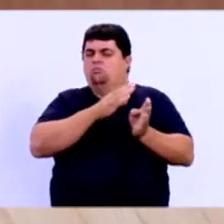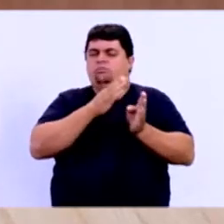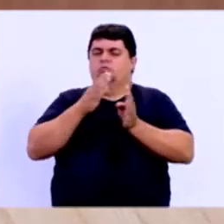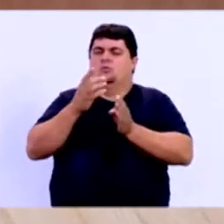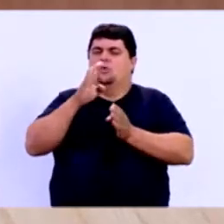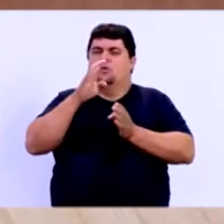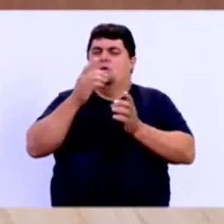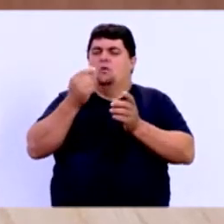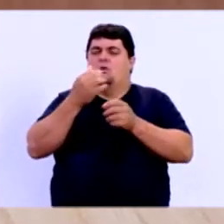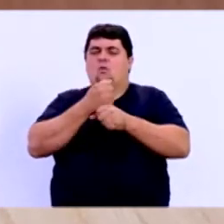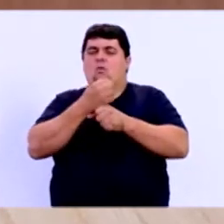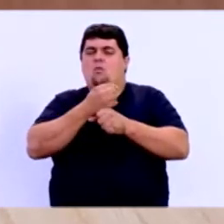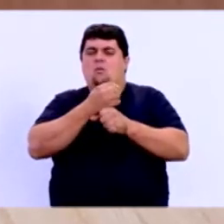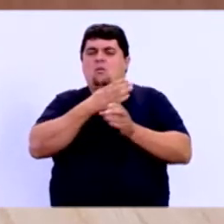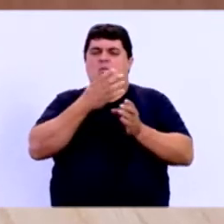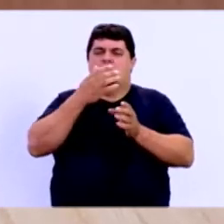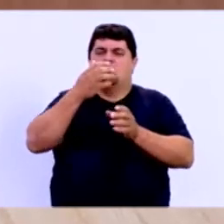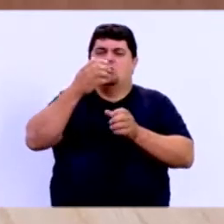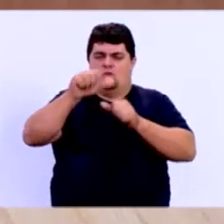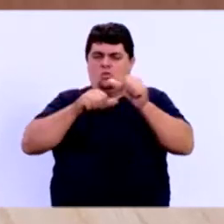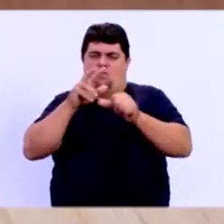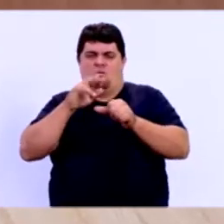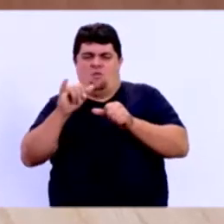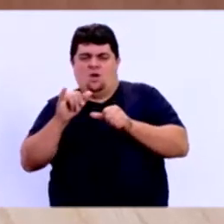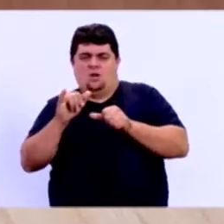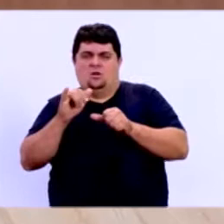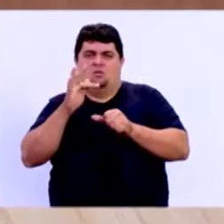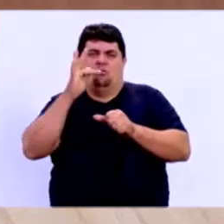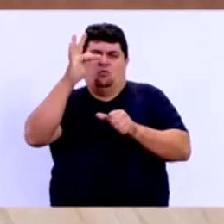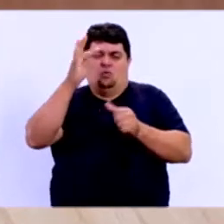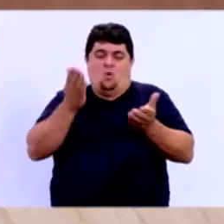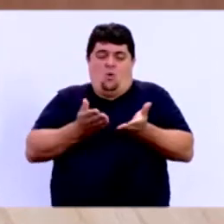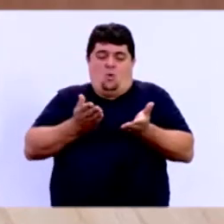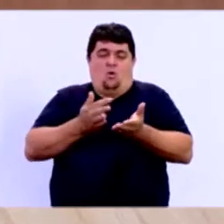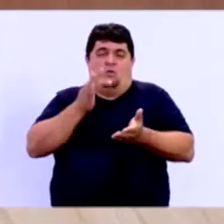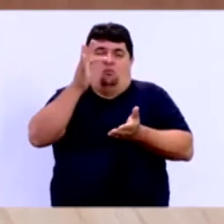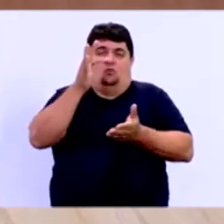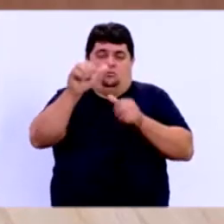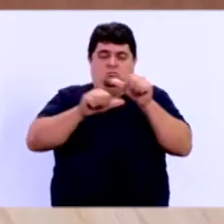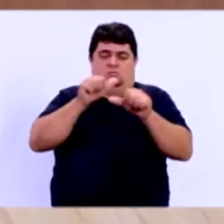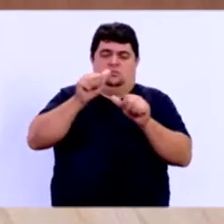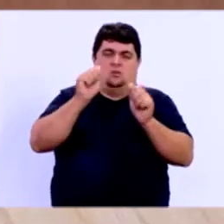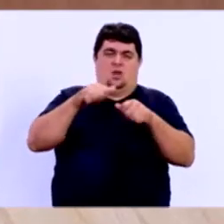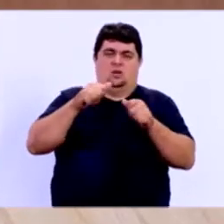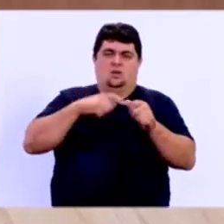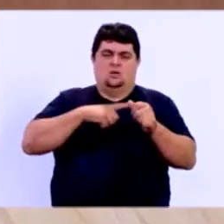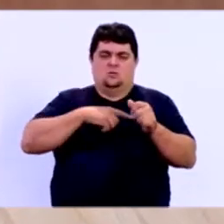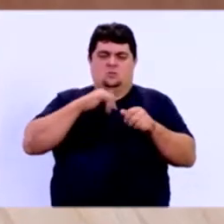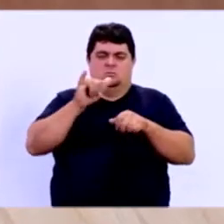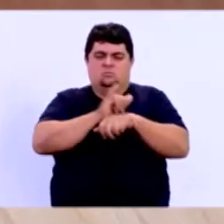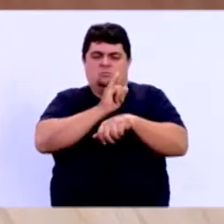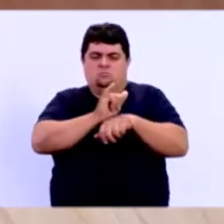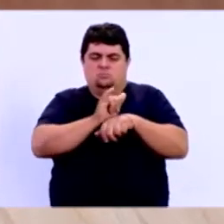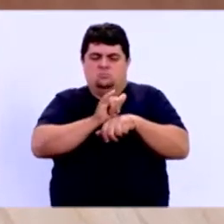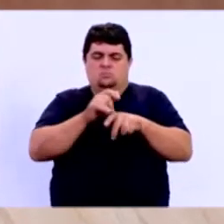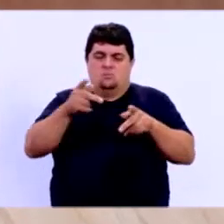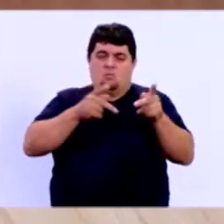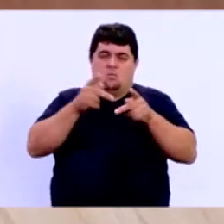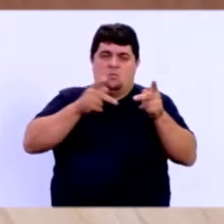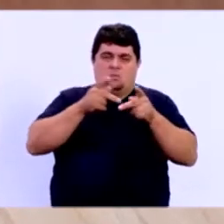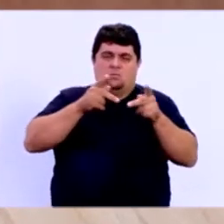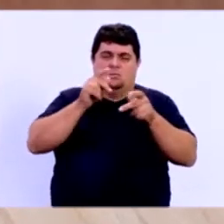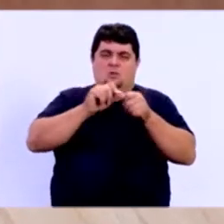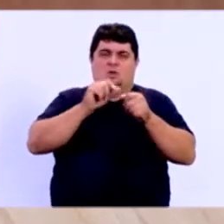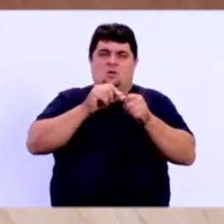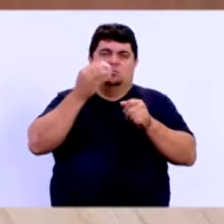nos últimos tempos, como é que ela pode se comportar para o futuro, e a partir daí você traça um objetivo com a sua organização e tenta